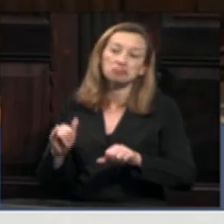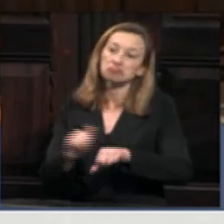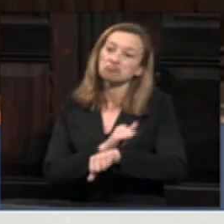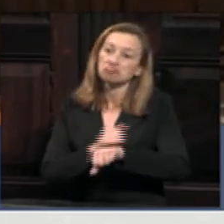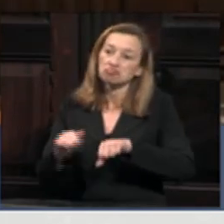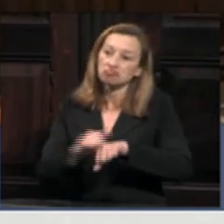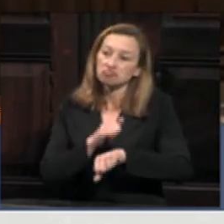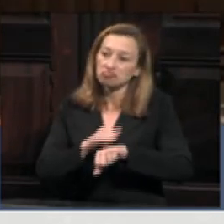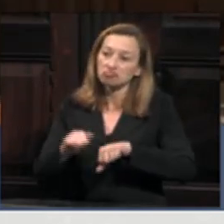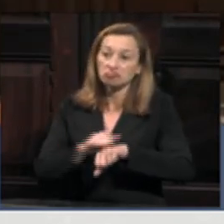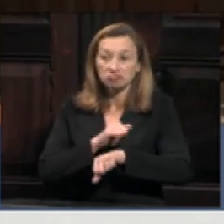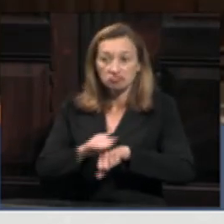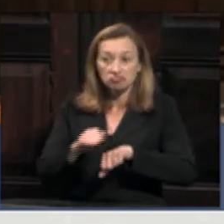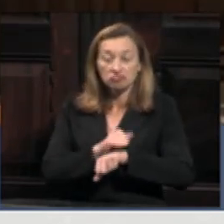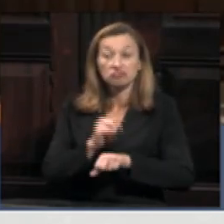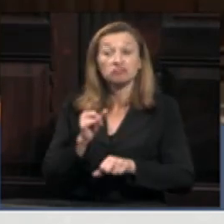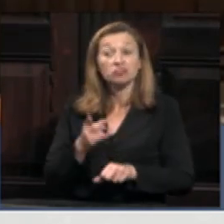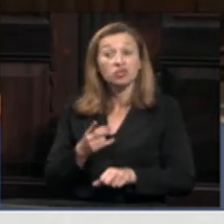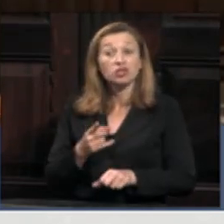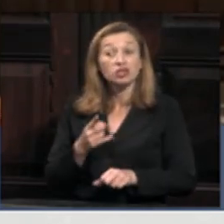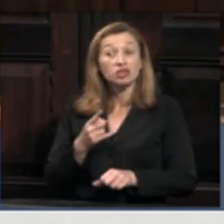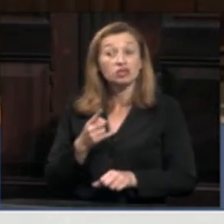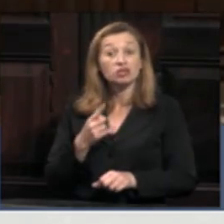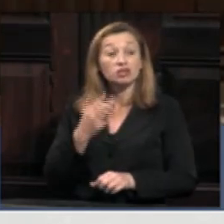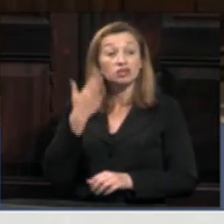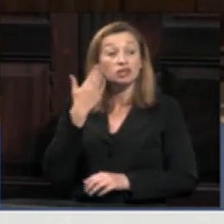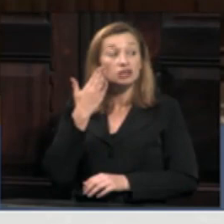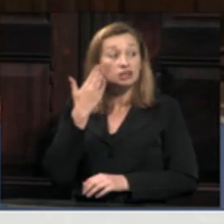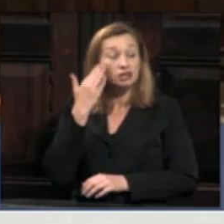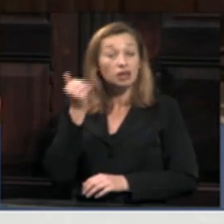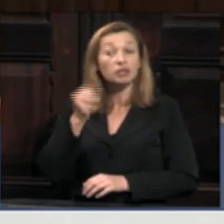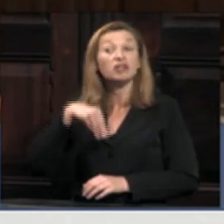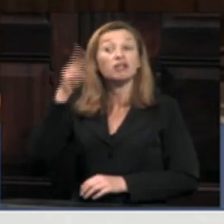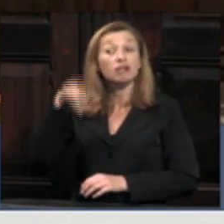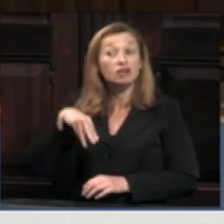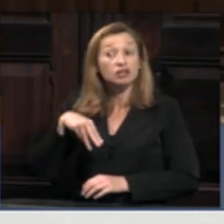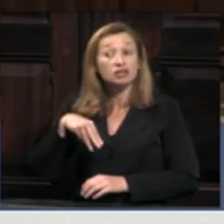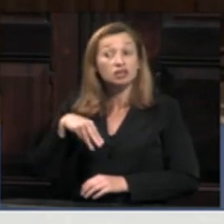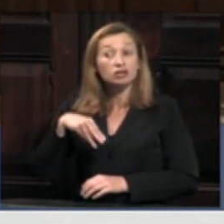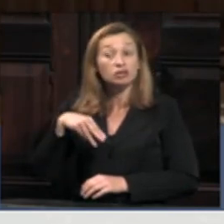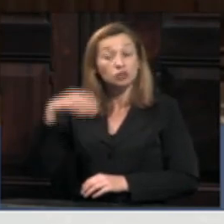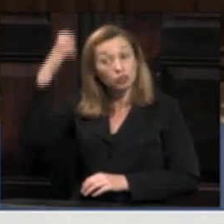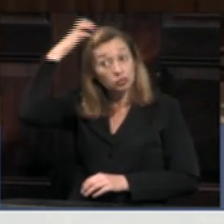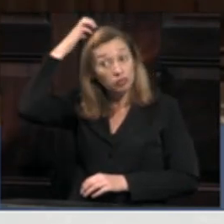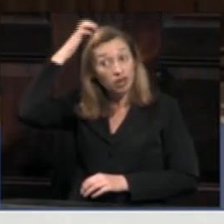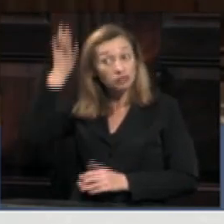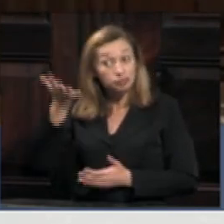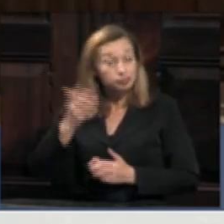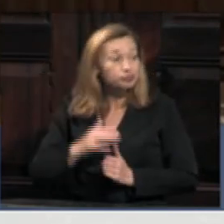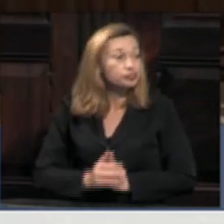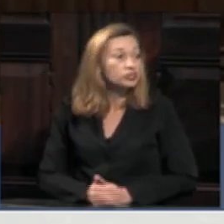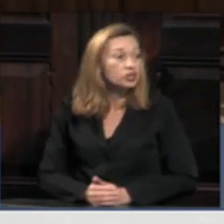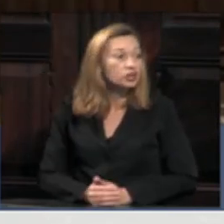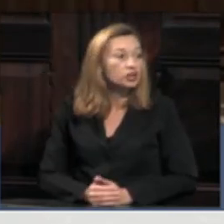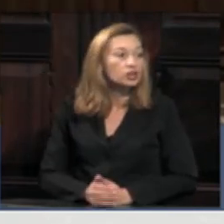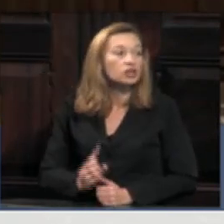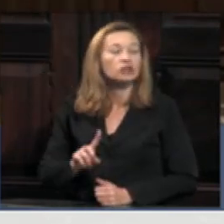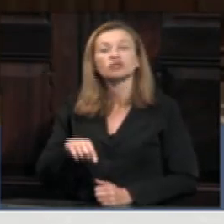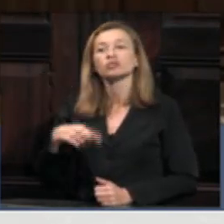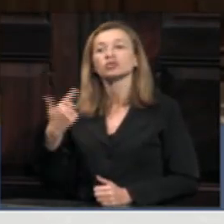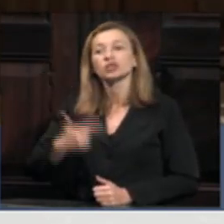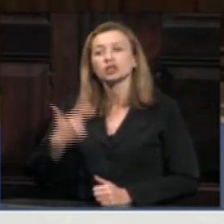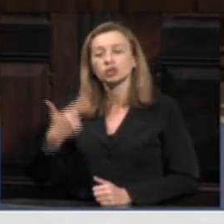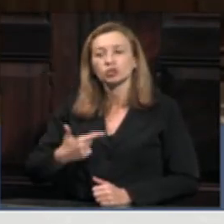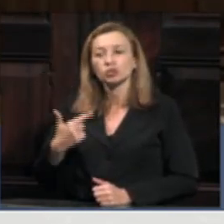Jato há de descobrir. Há de descobrir. Dito isso, vamos para o segundo